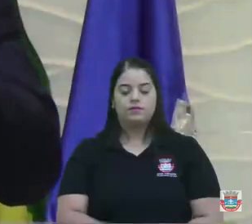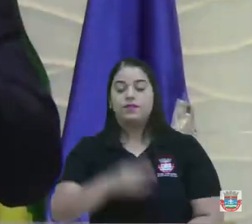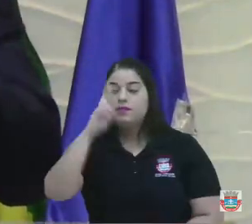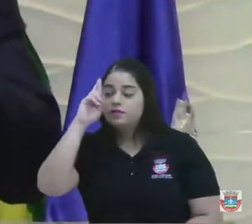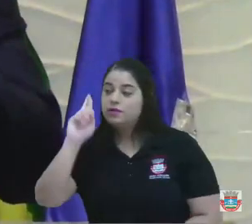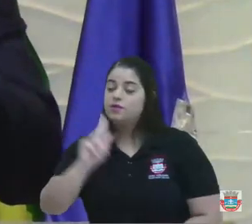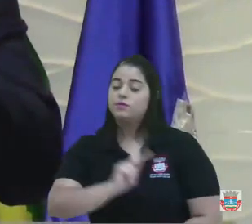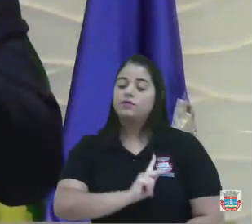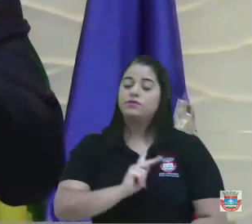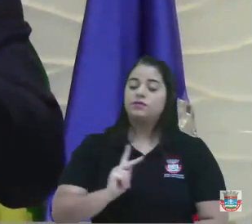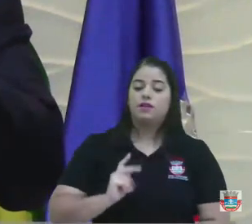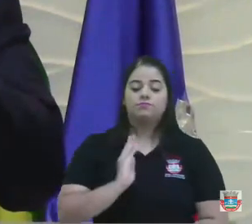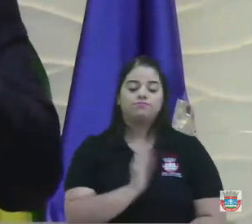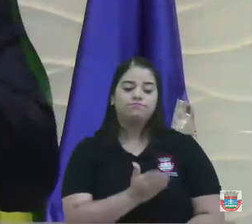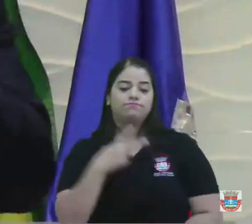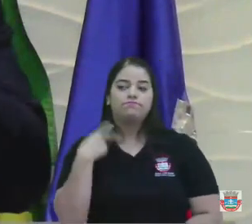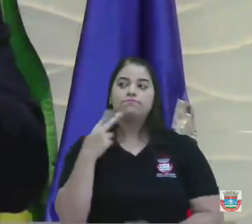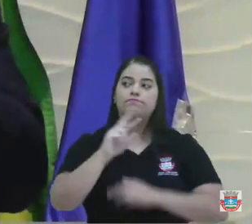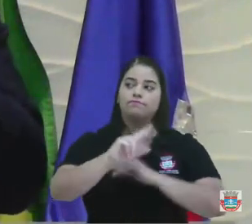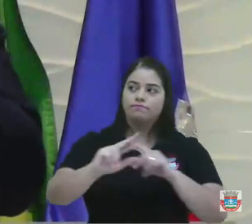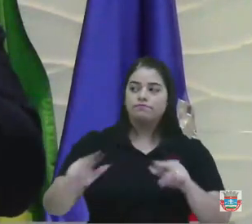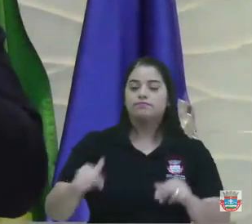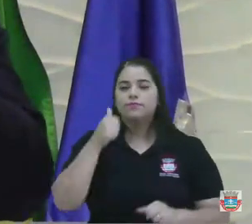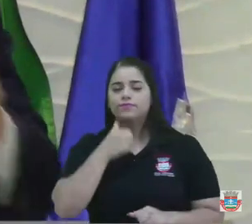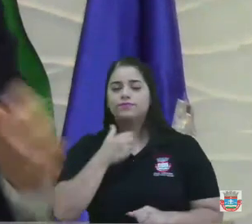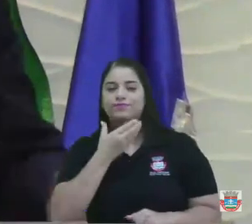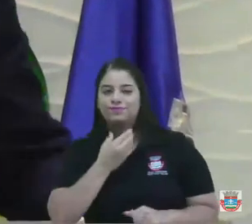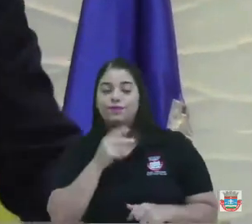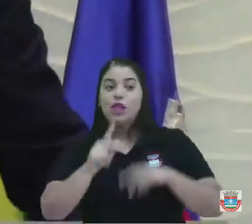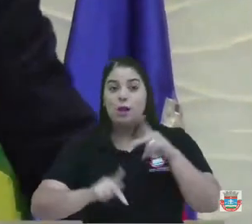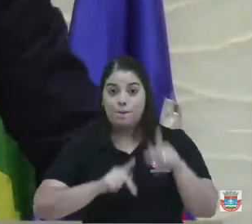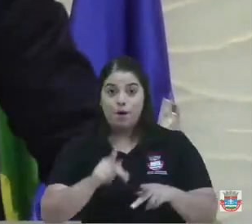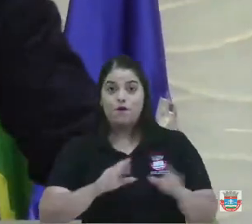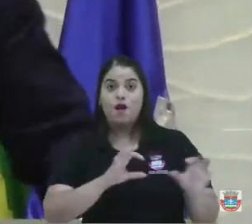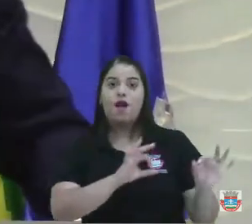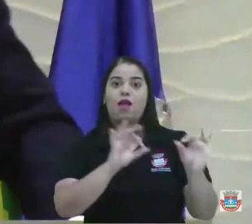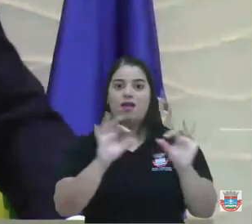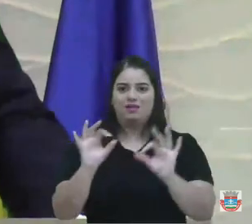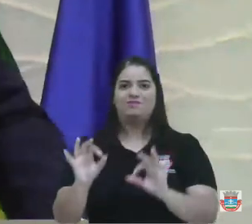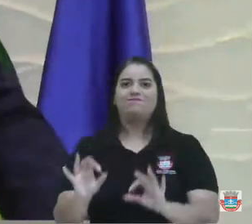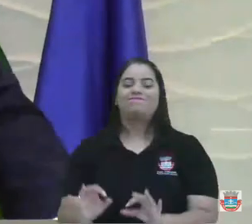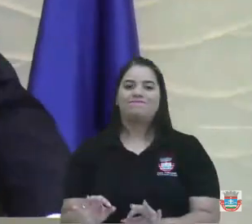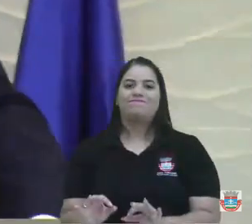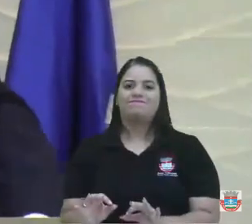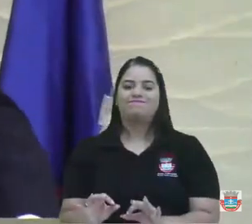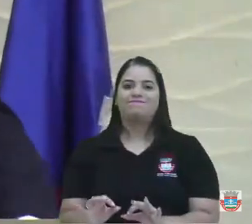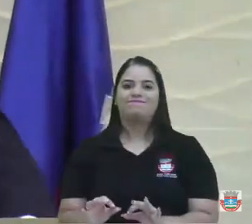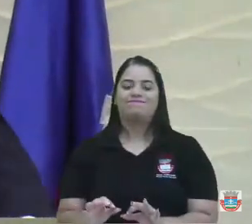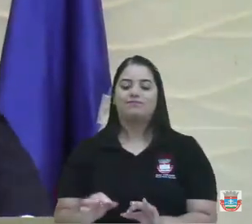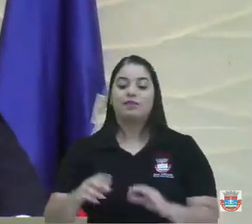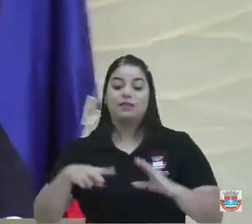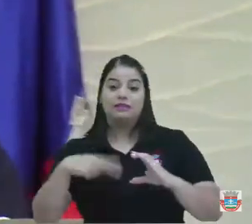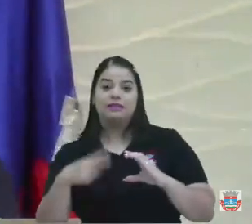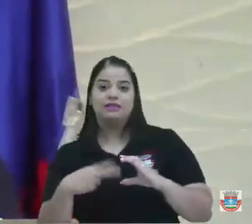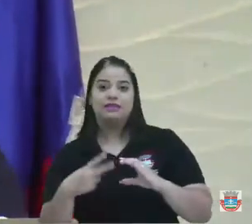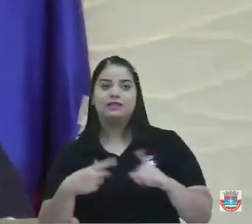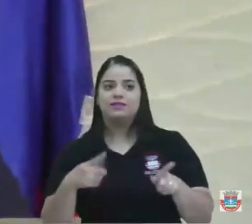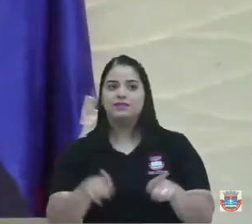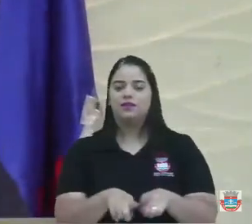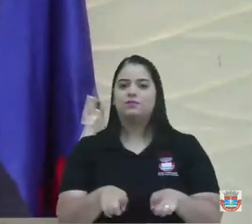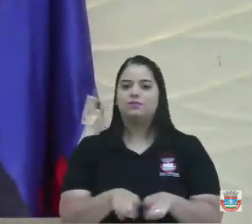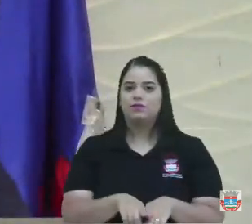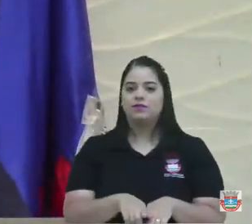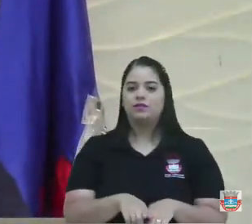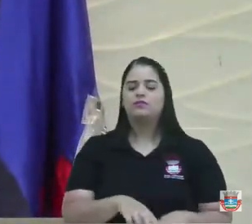Senhor presidente, colegas vereadores, vereadoras, população que nos acompanha aqui na nossa casa, também os que nos